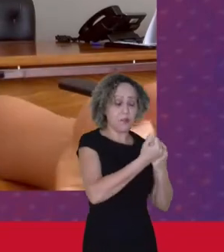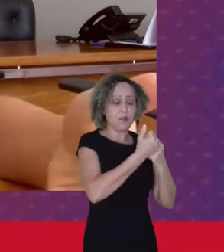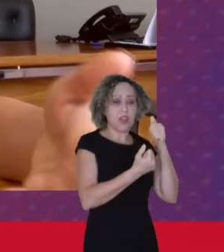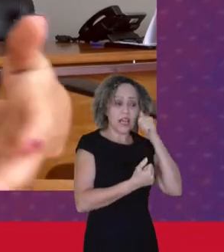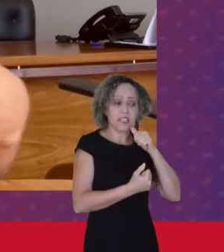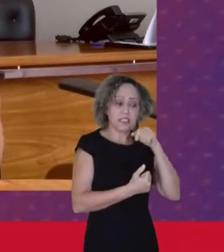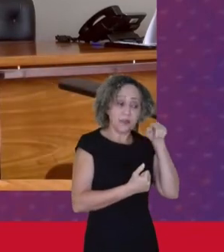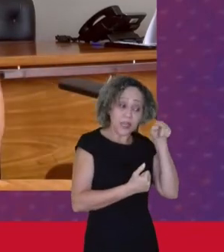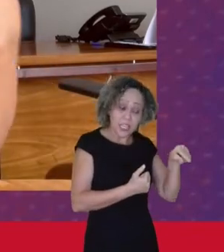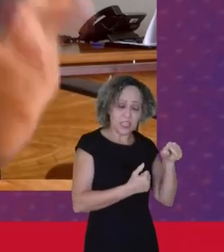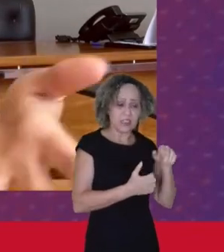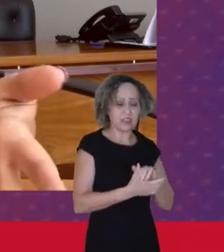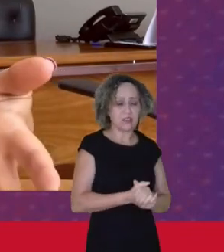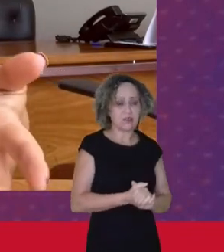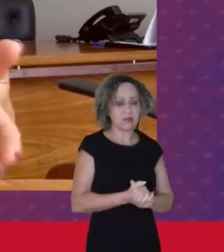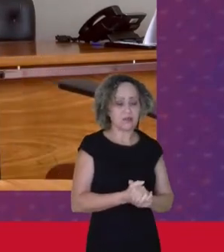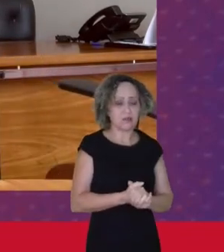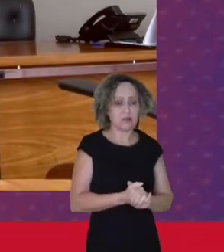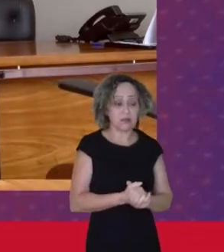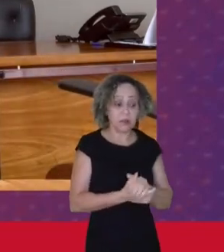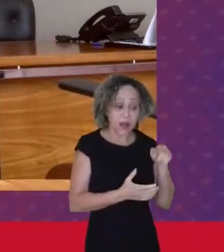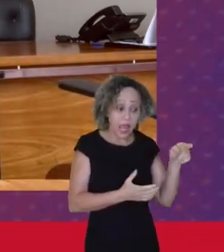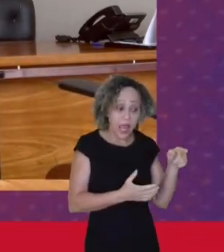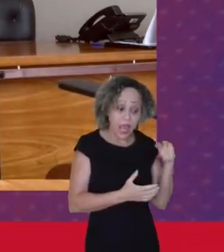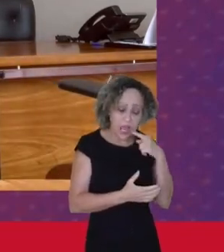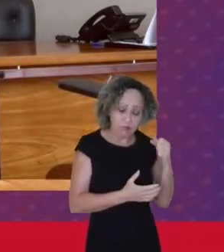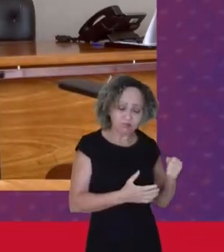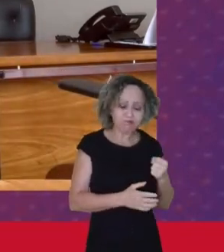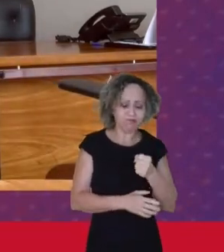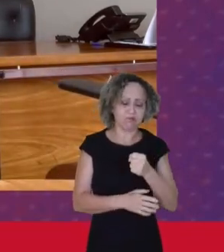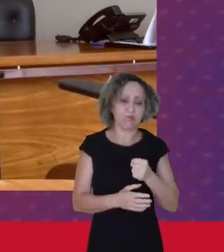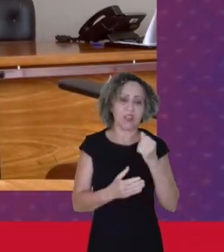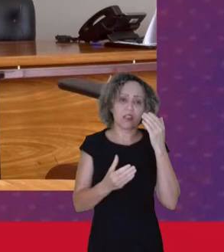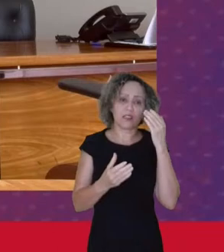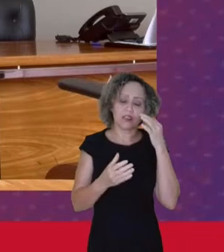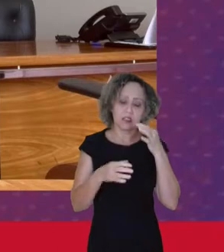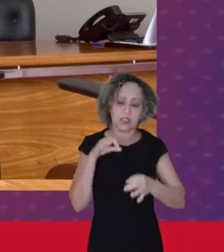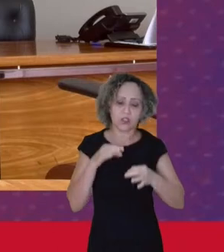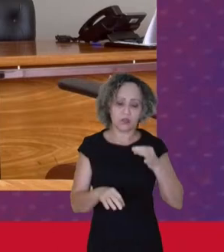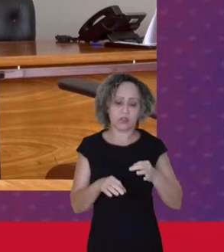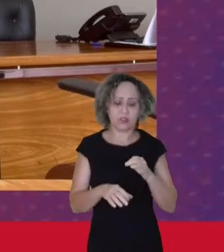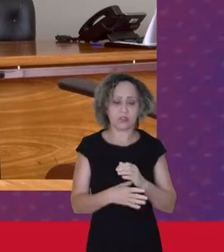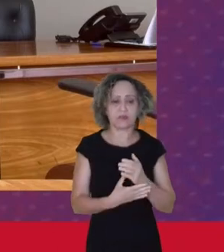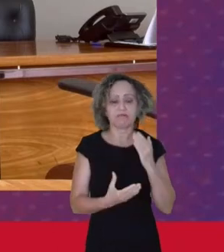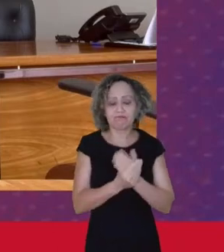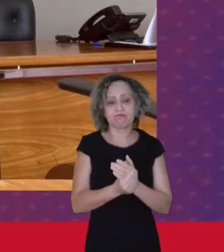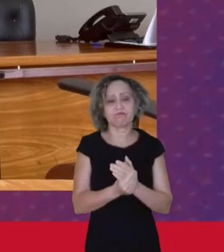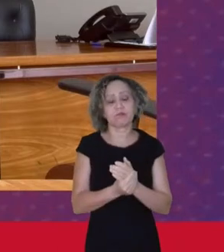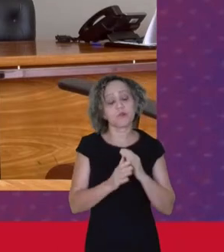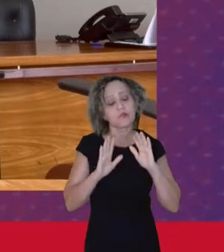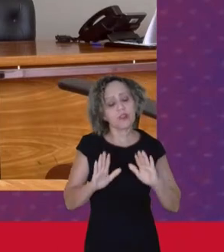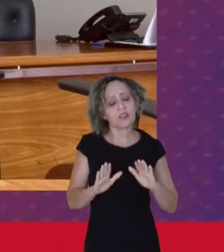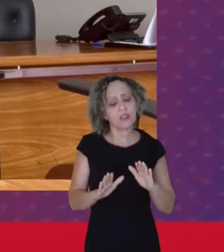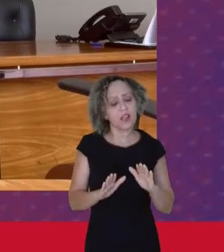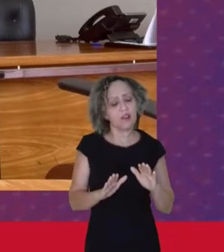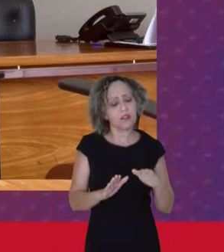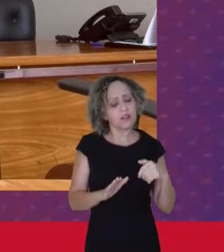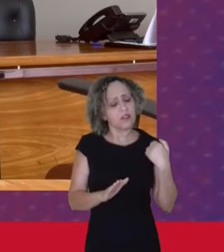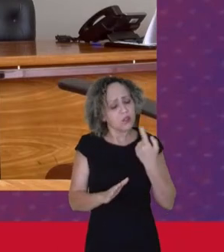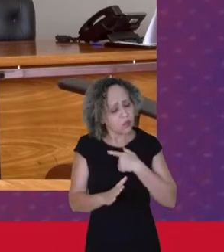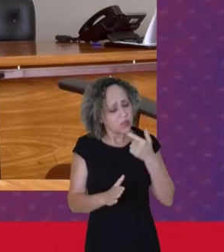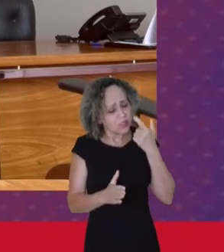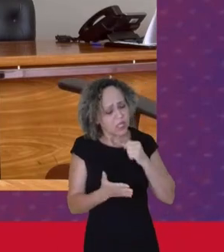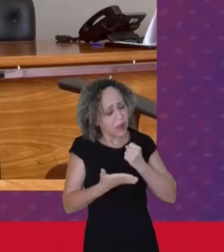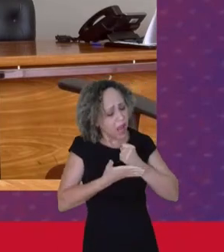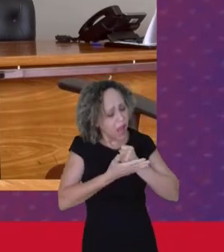levar esse caso, né, para a justiça. E isso fazia com que muitas meninas voltassem às